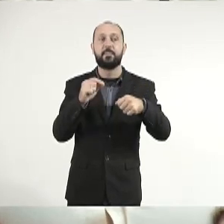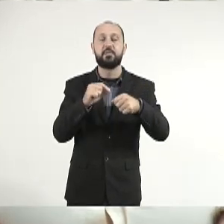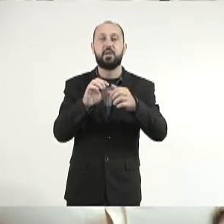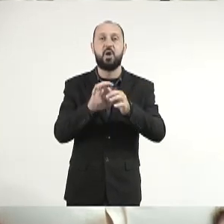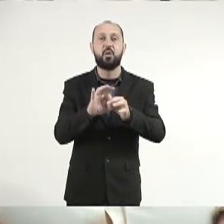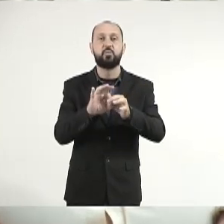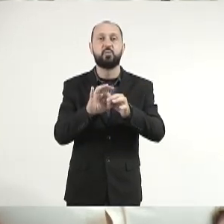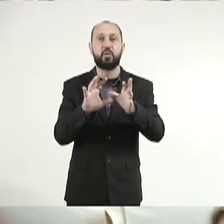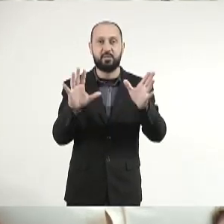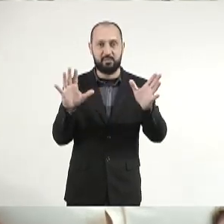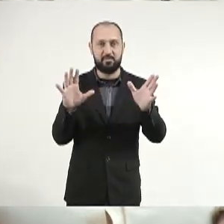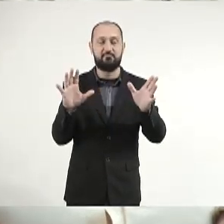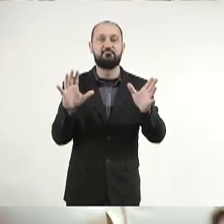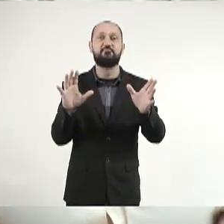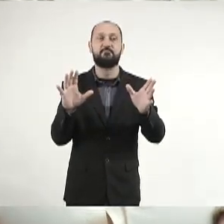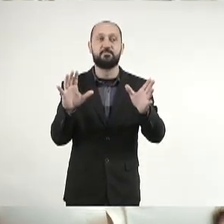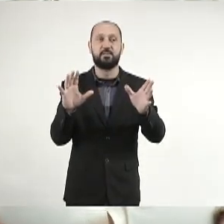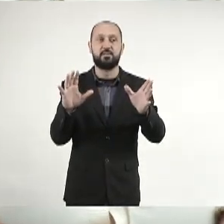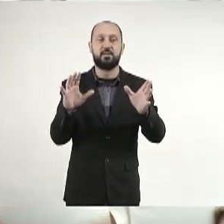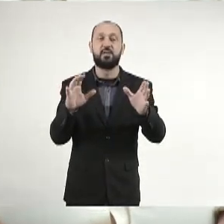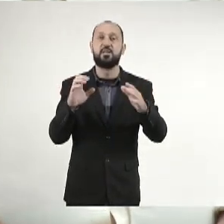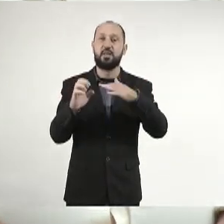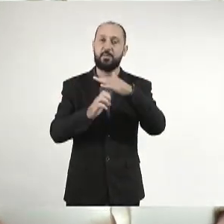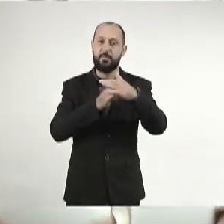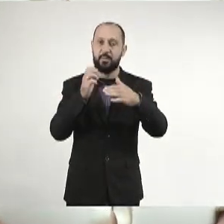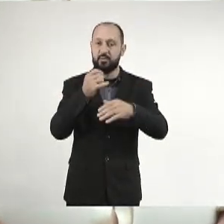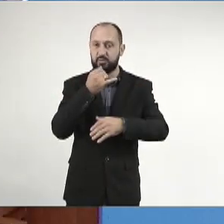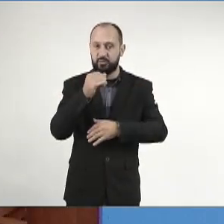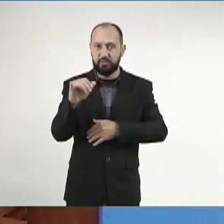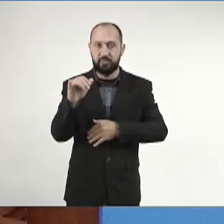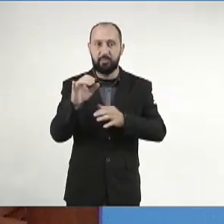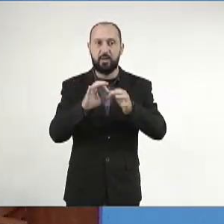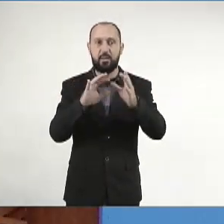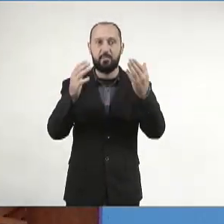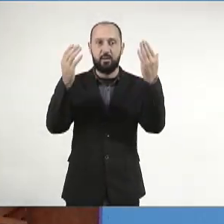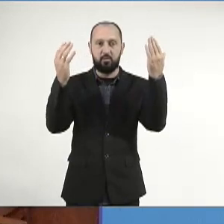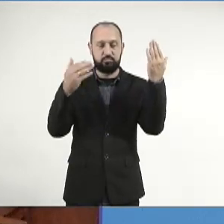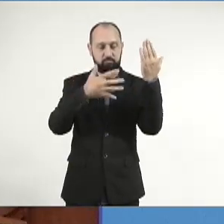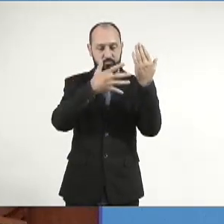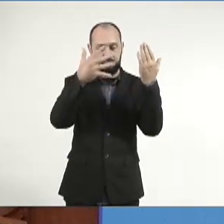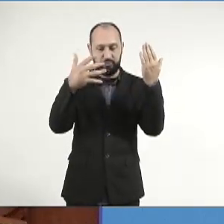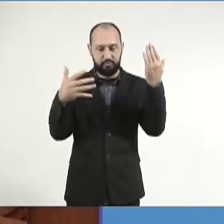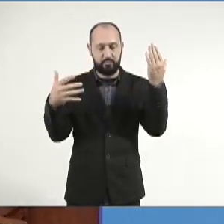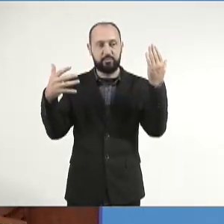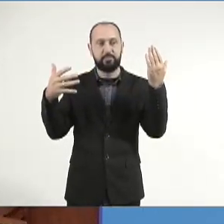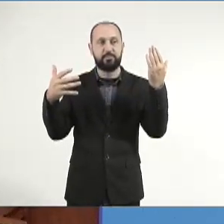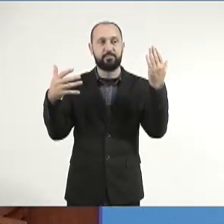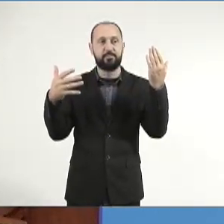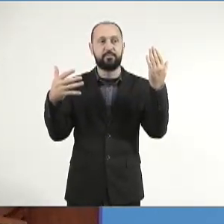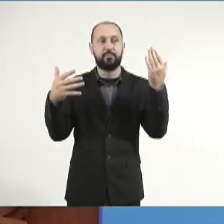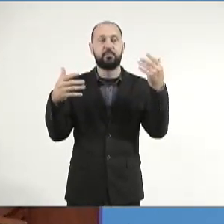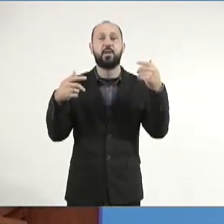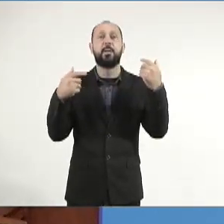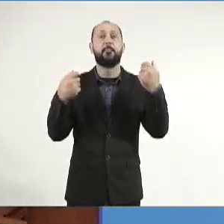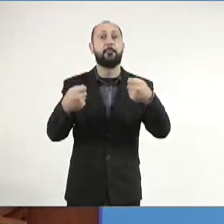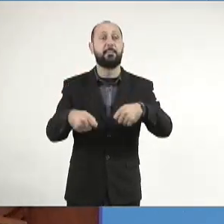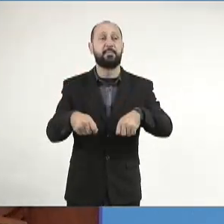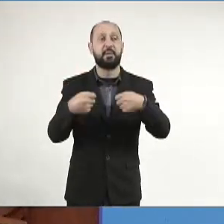uma autorização da Energisa para compartilhar os postes de energia,